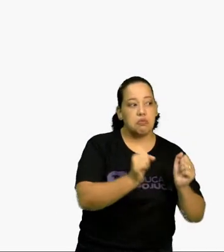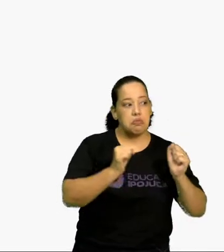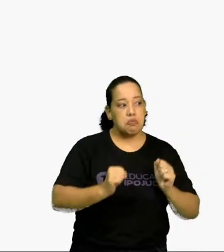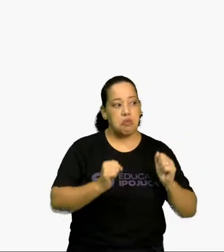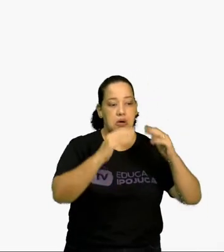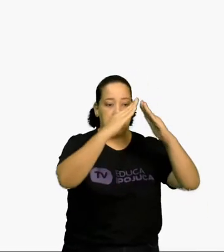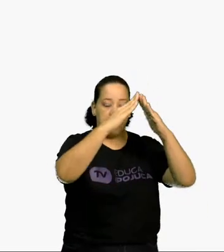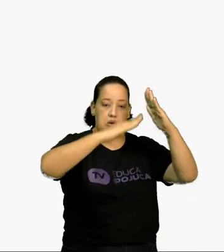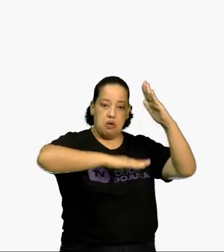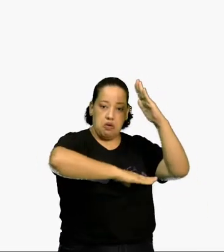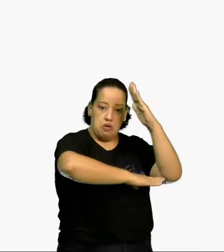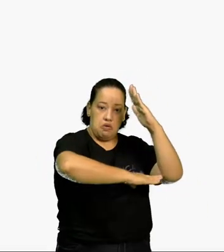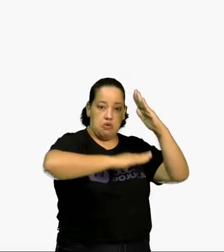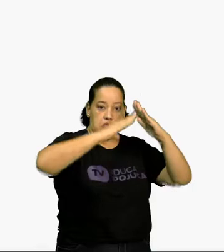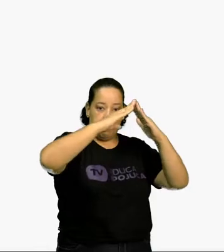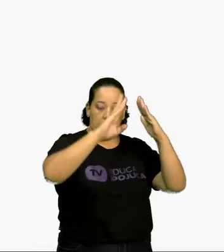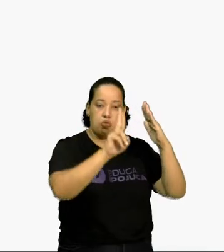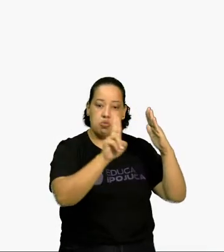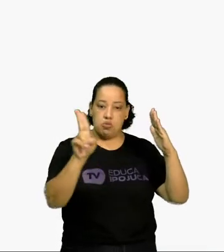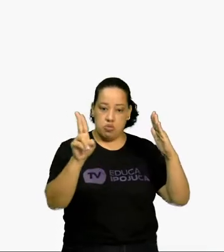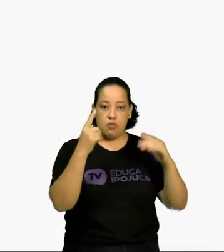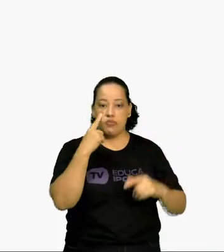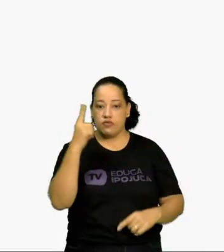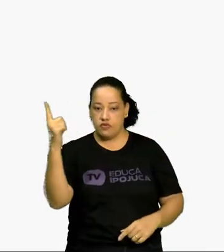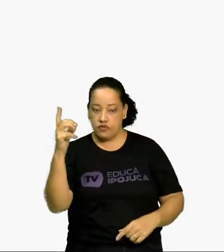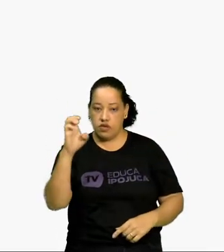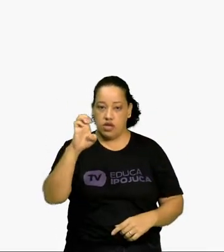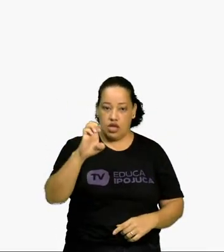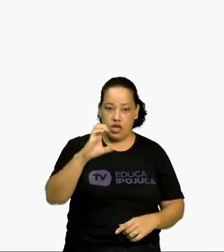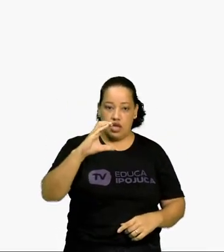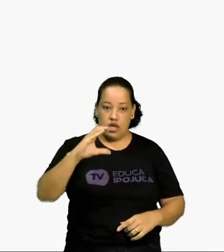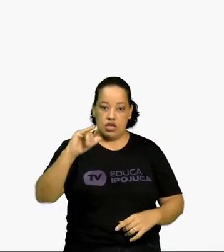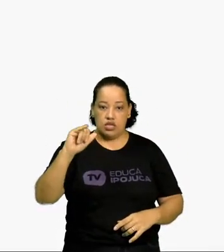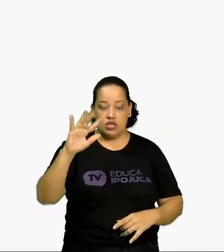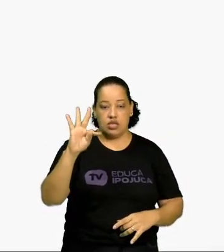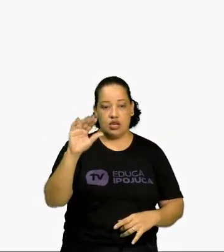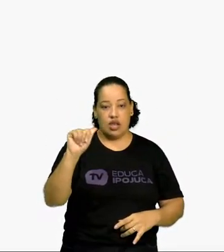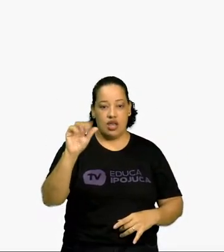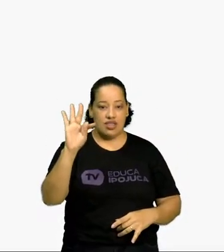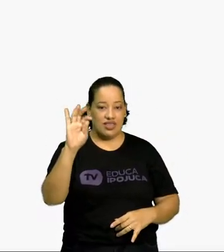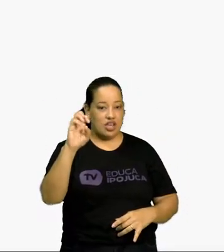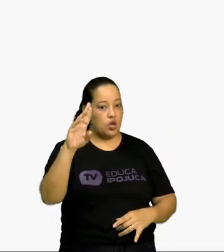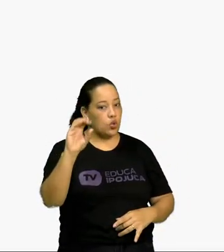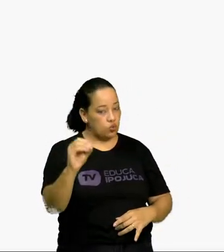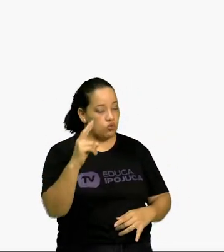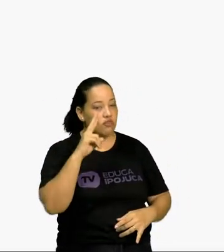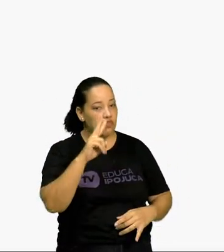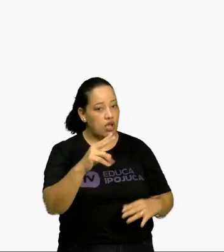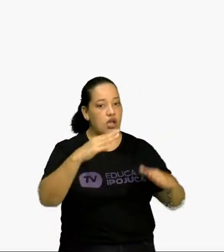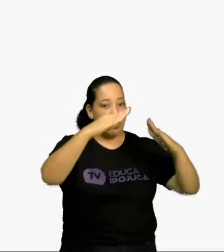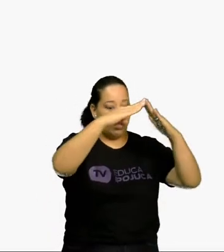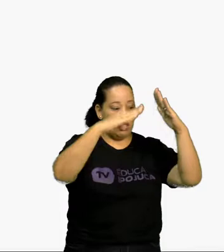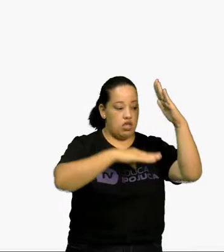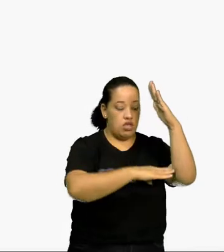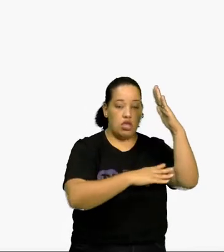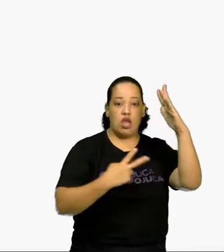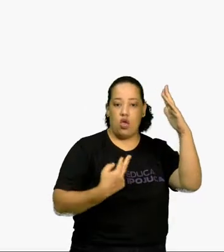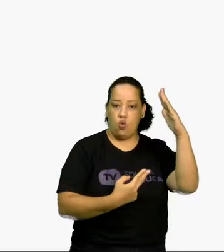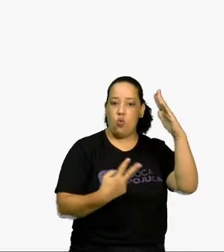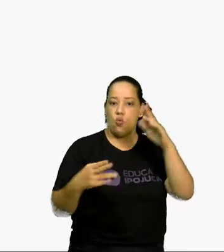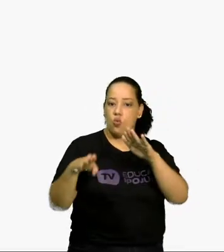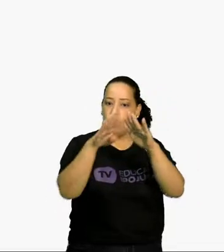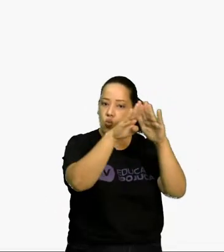Se o triângulo tiver as três medidas dos lados iguais, então, você vai nomeá-lo de